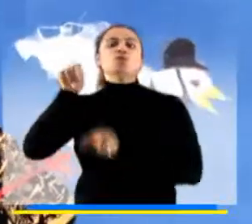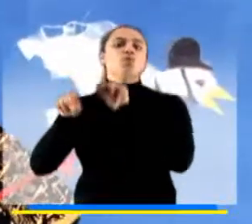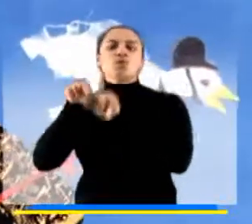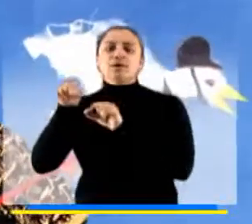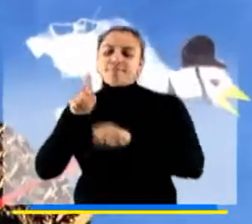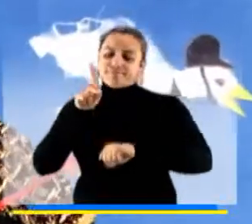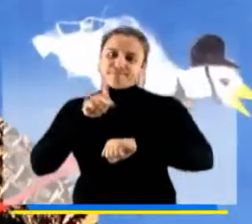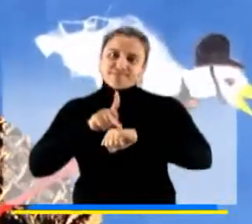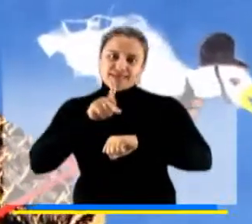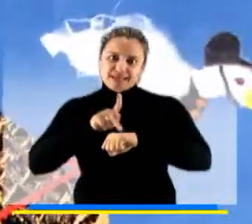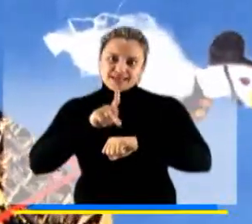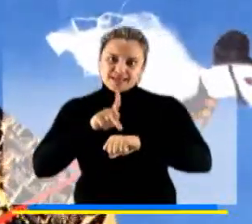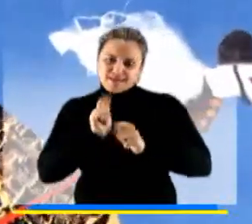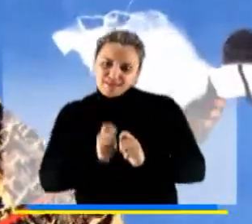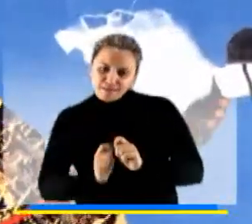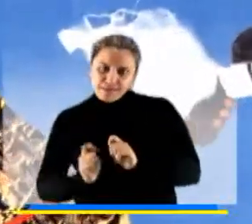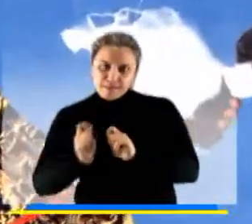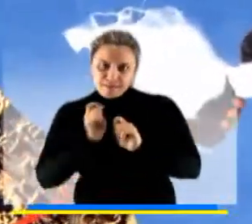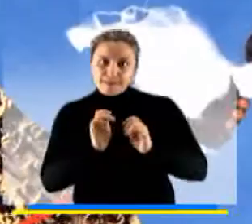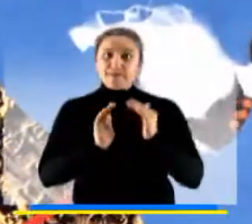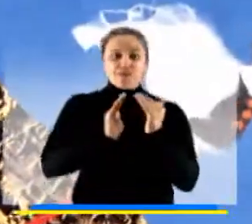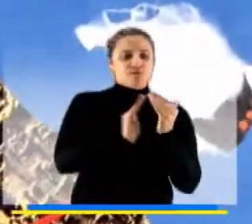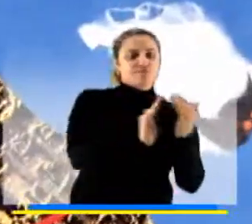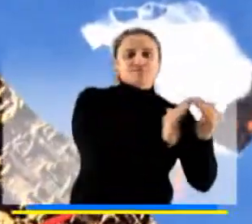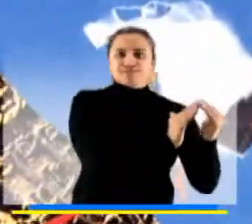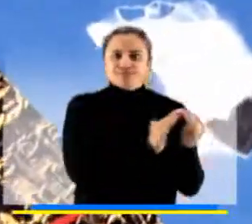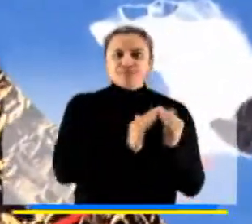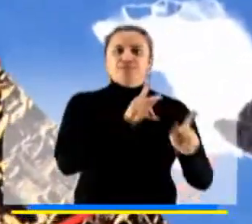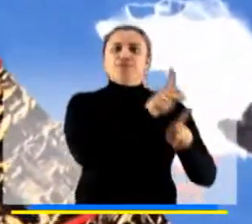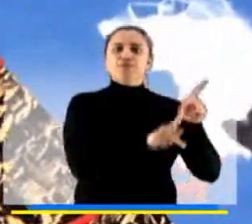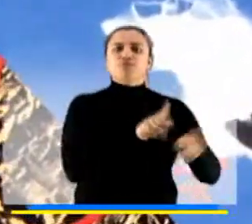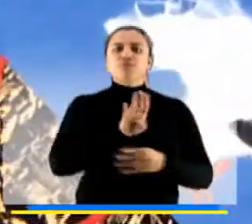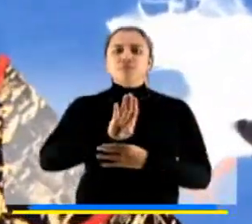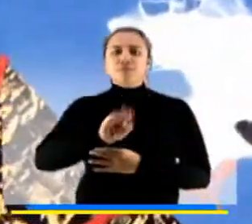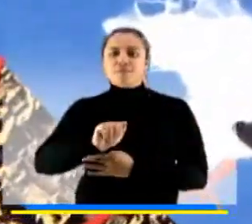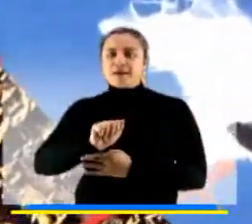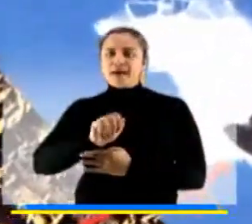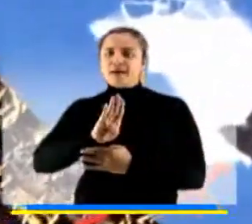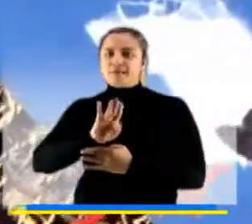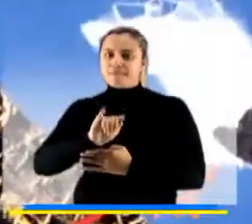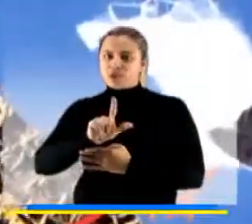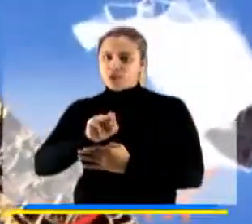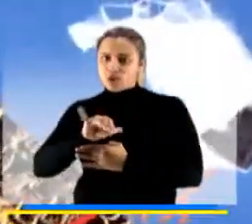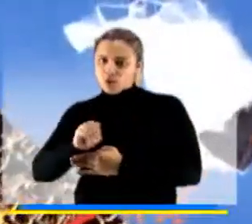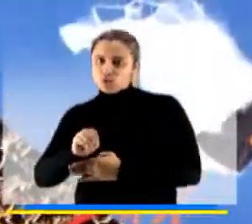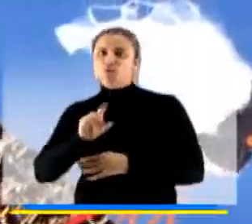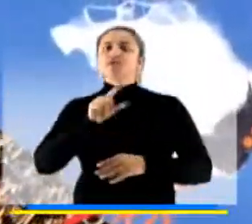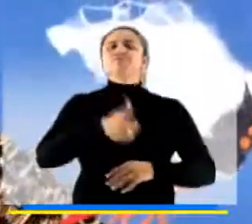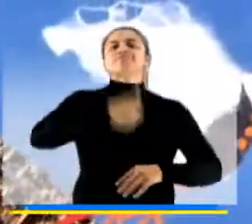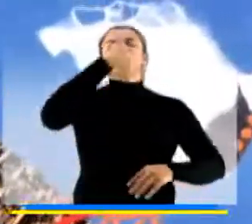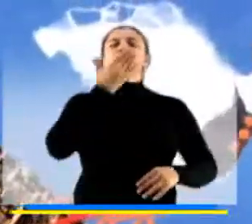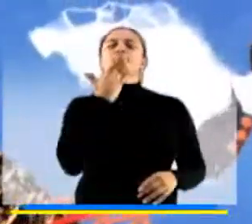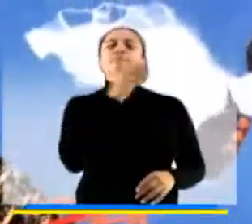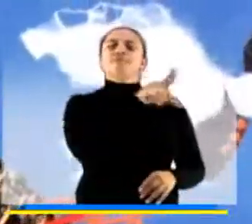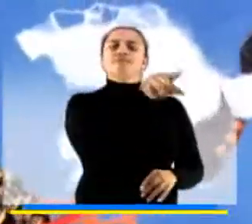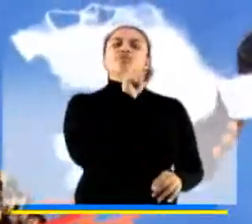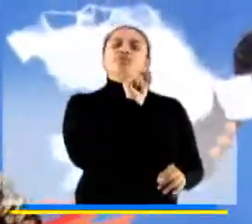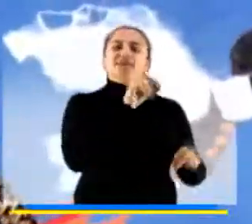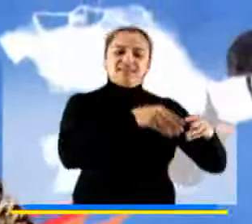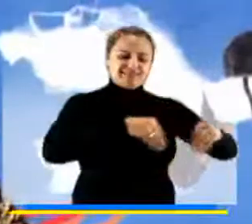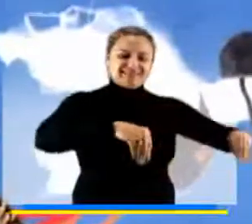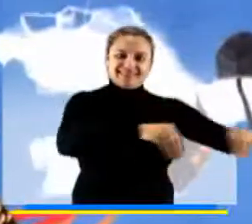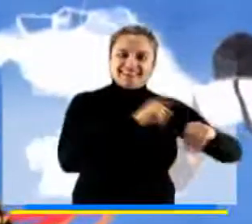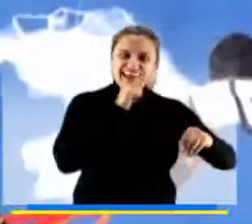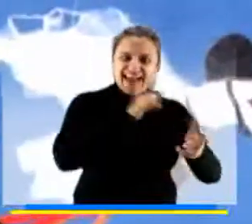para escrever. Os seus vizinhos, os babilônios, escolheram o barro, que podia ser